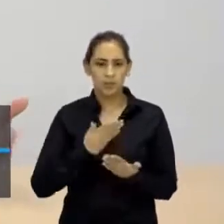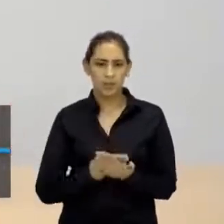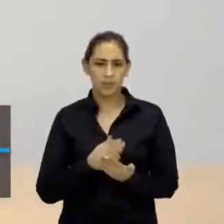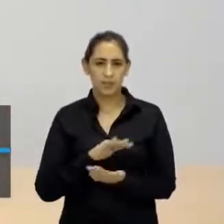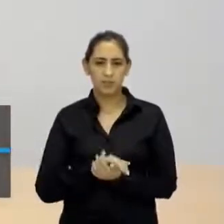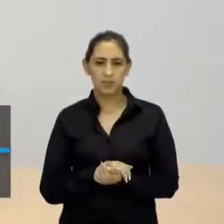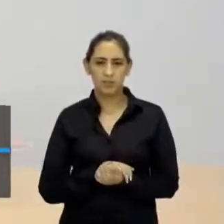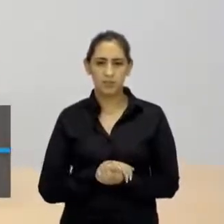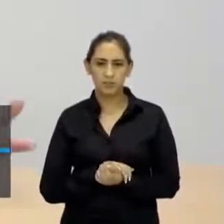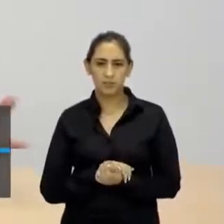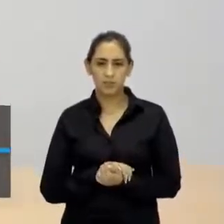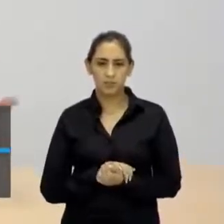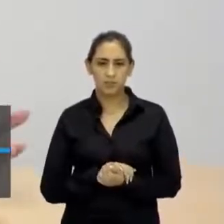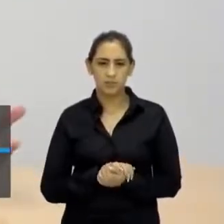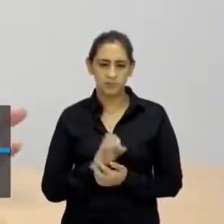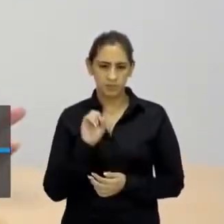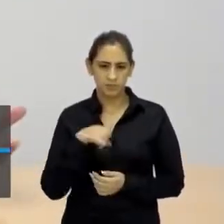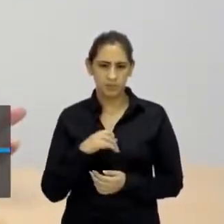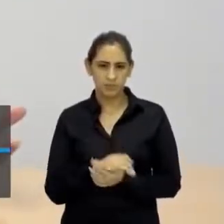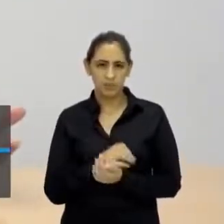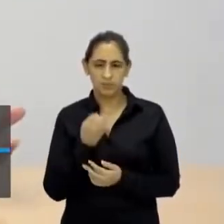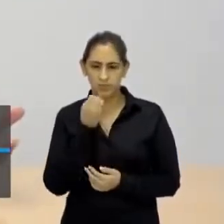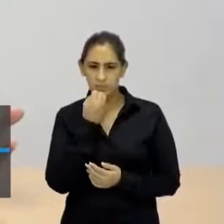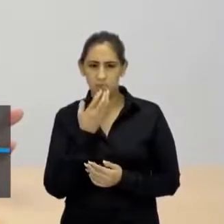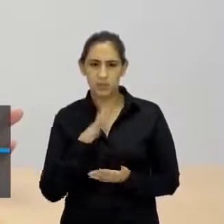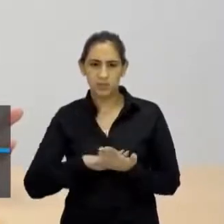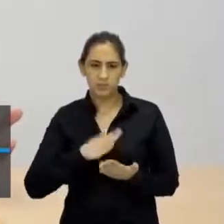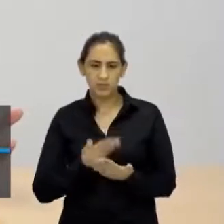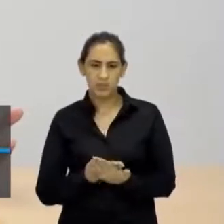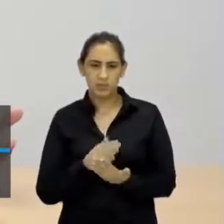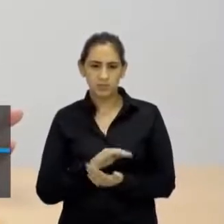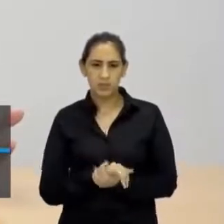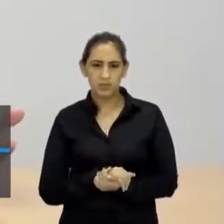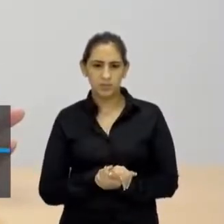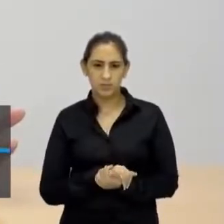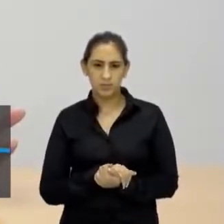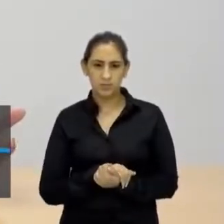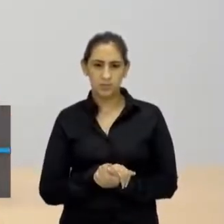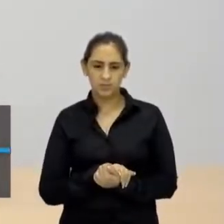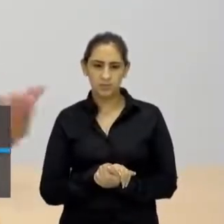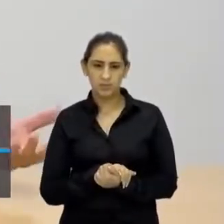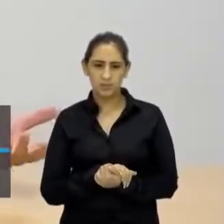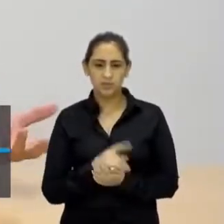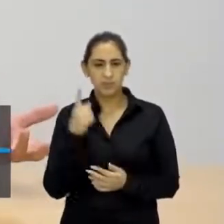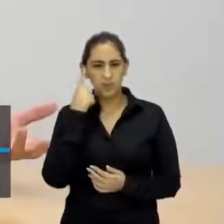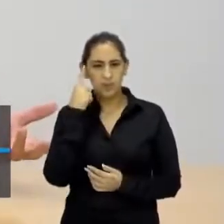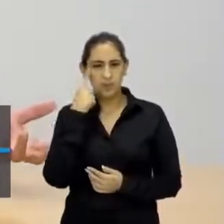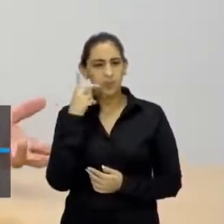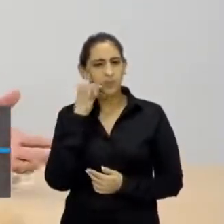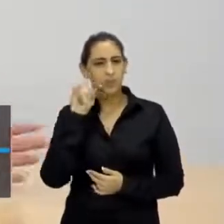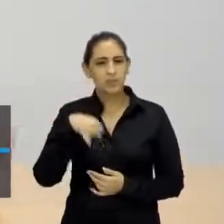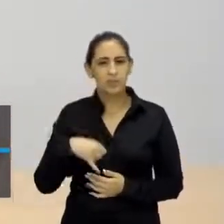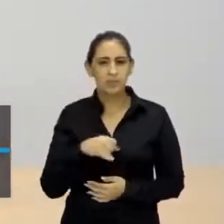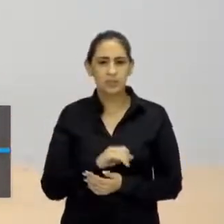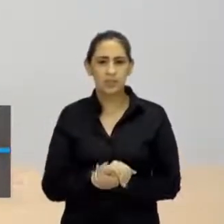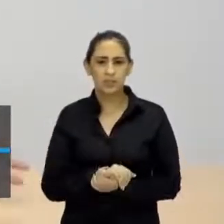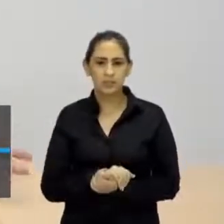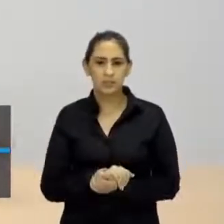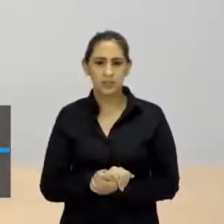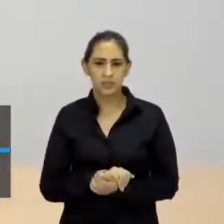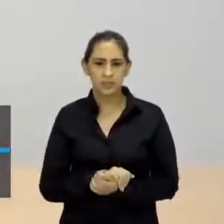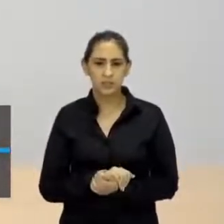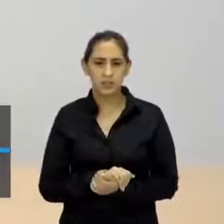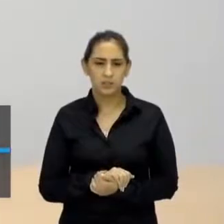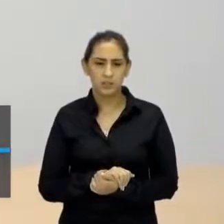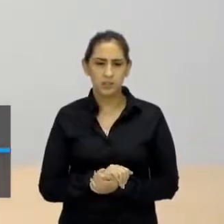interpretação, a pessoa acaba, sim, tem lógica, uma boa interpretação. Penso que sim, estão aí mais pro